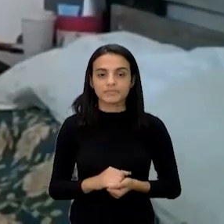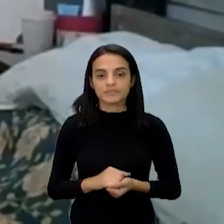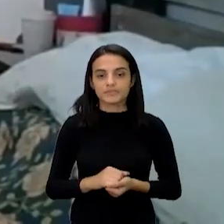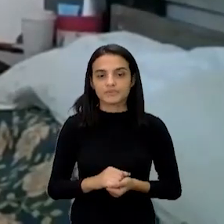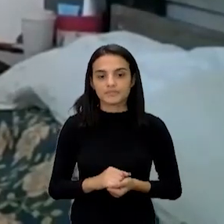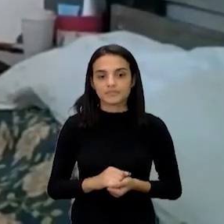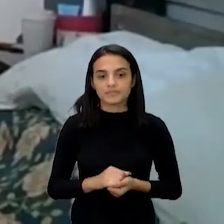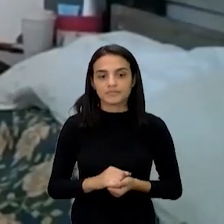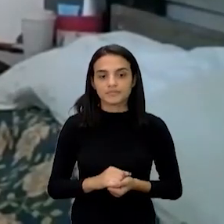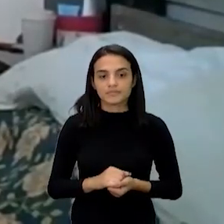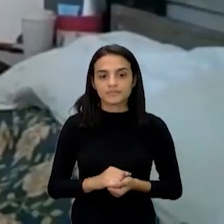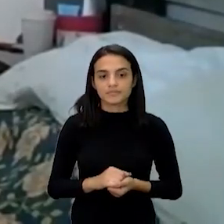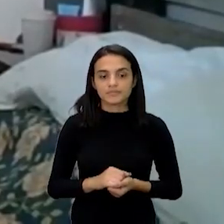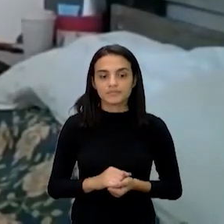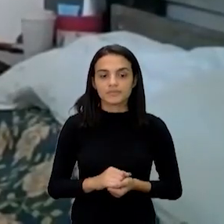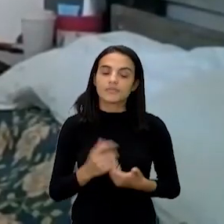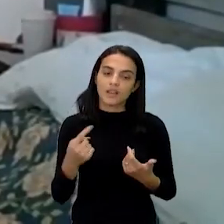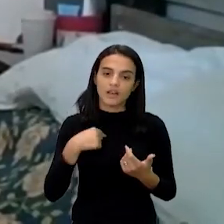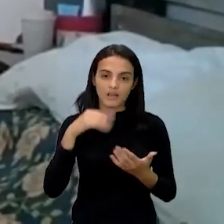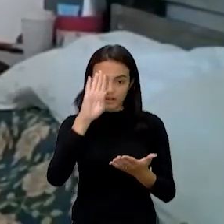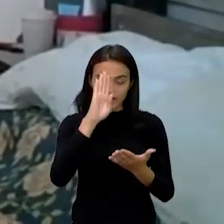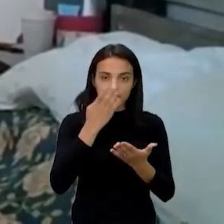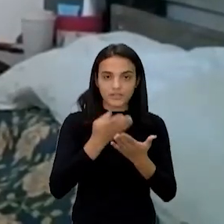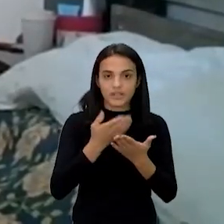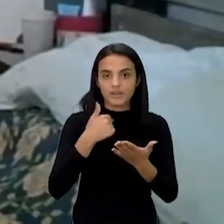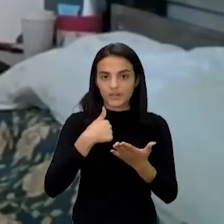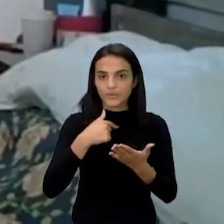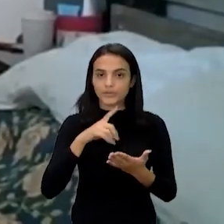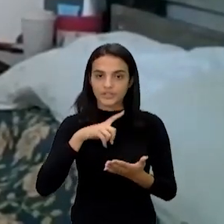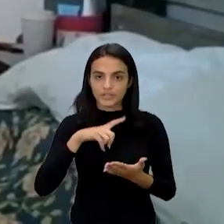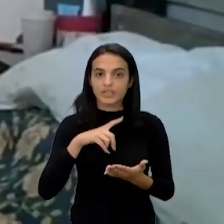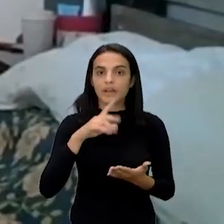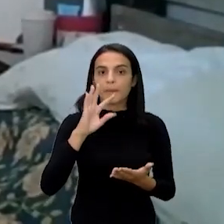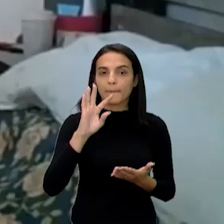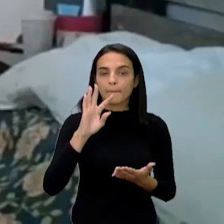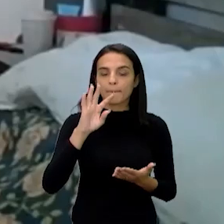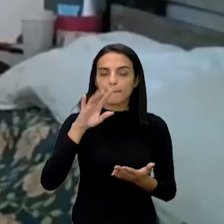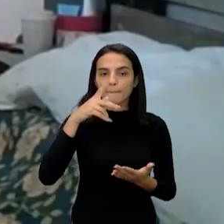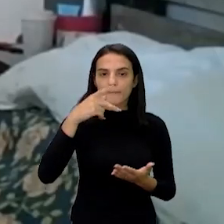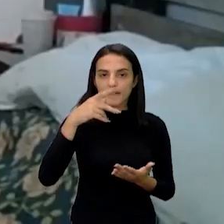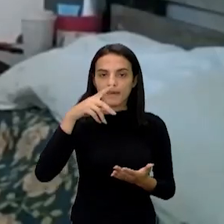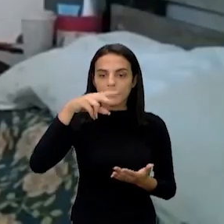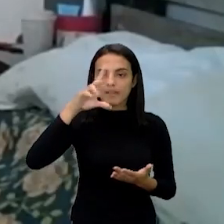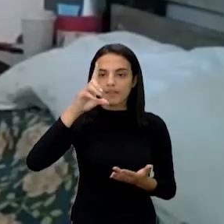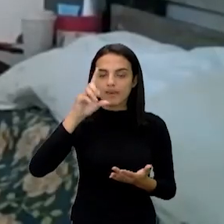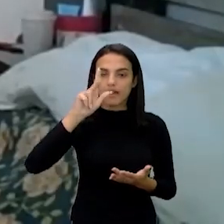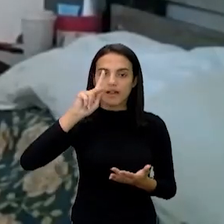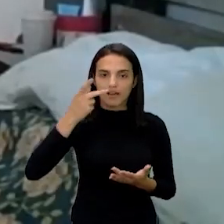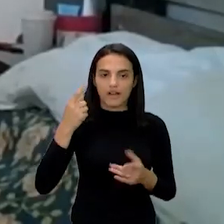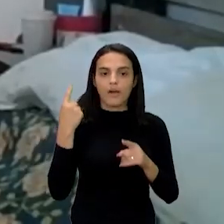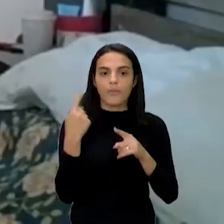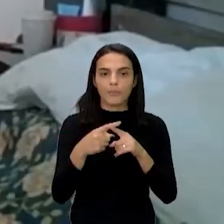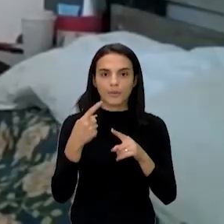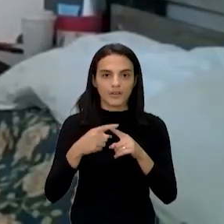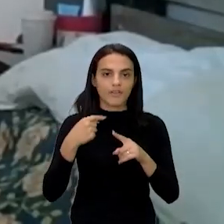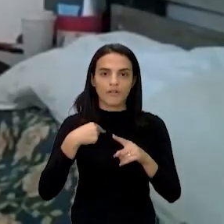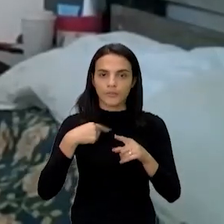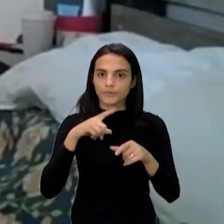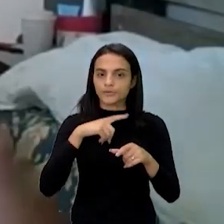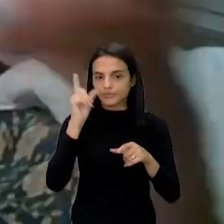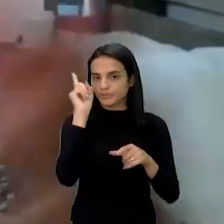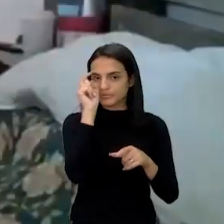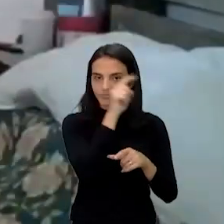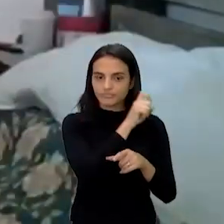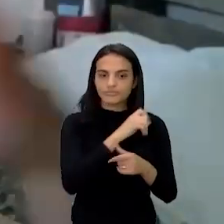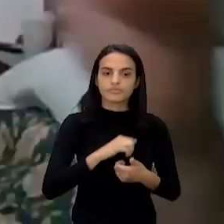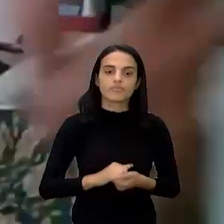a acreditaram que eu tinha TDAH, né? Que eu possuía TDAH por conta das dificuldades que eu tinha